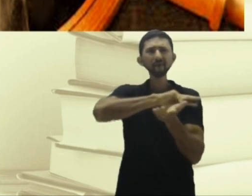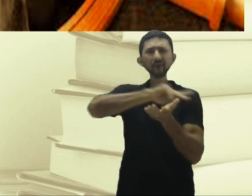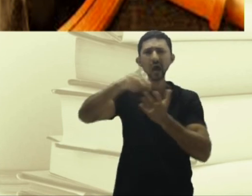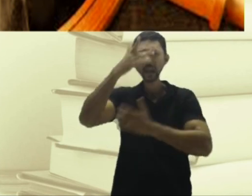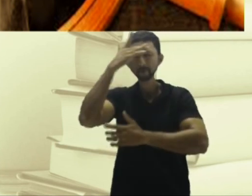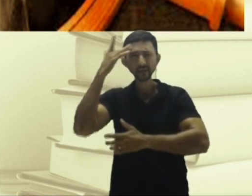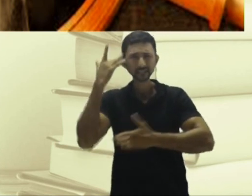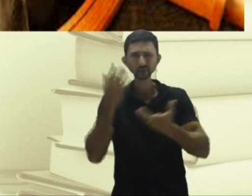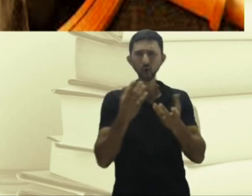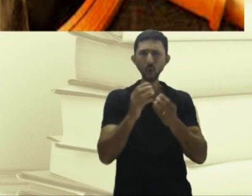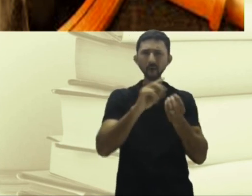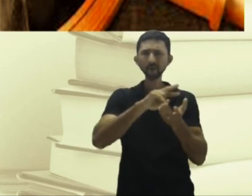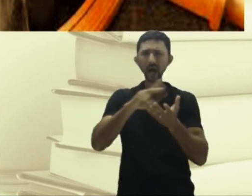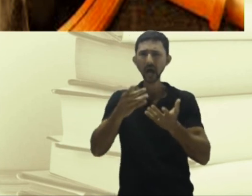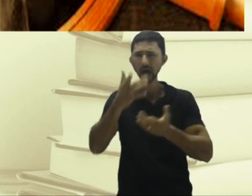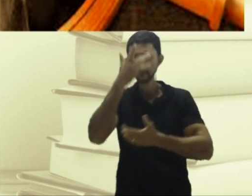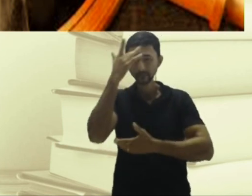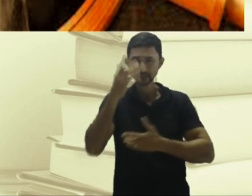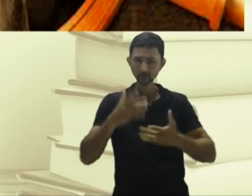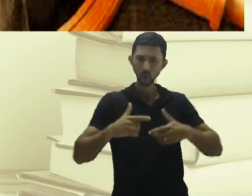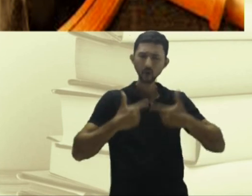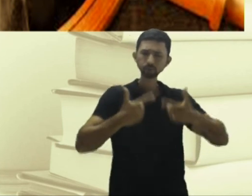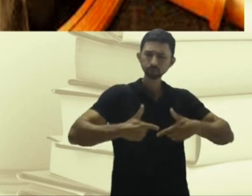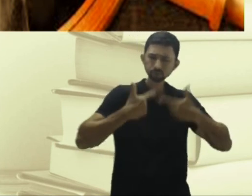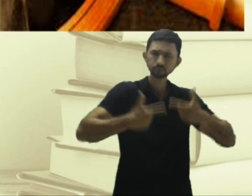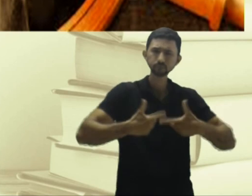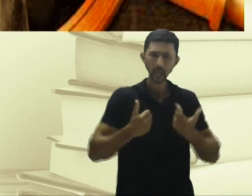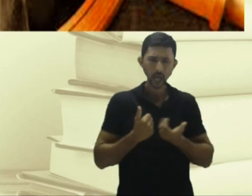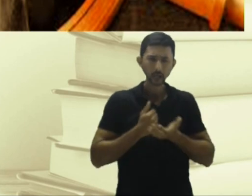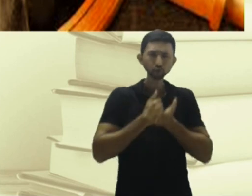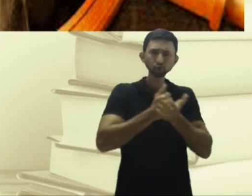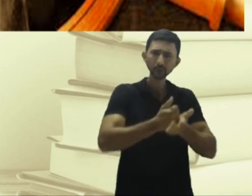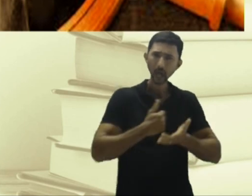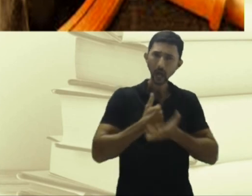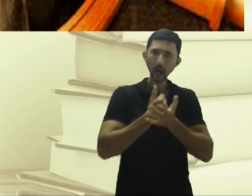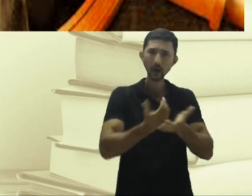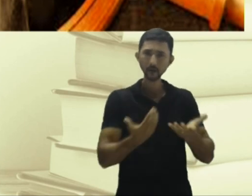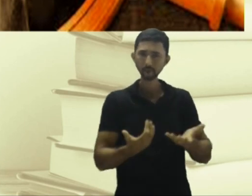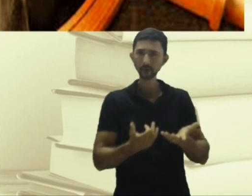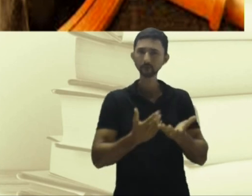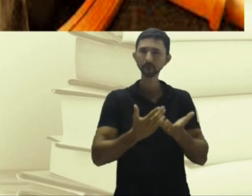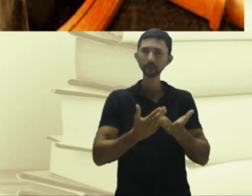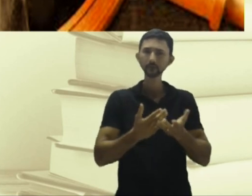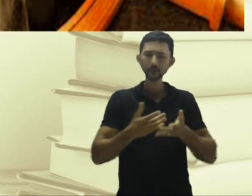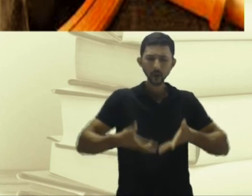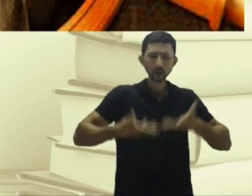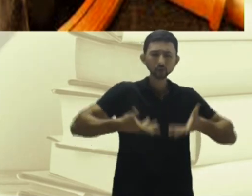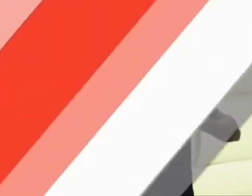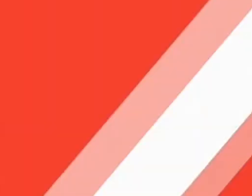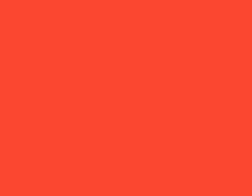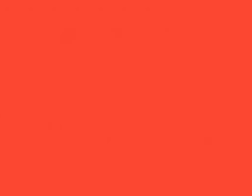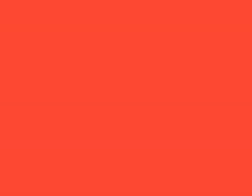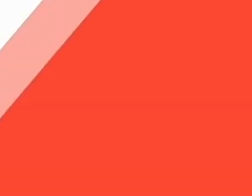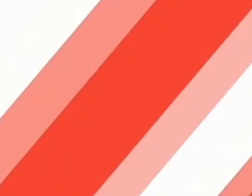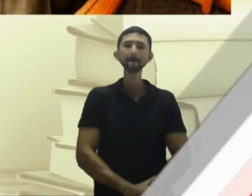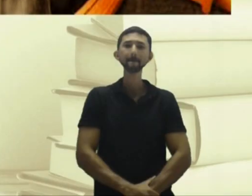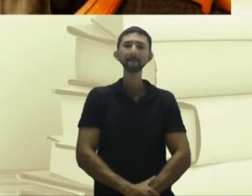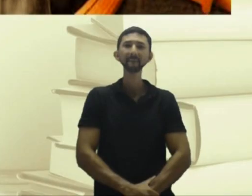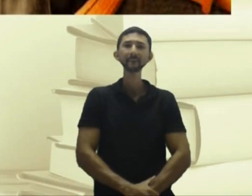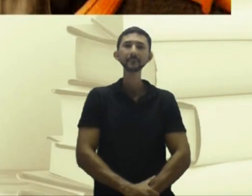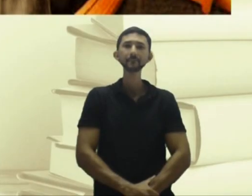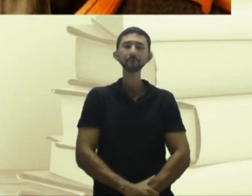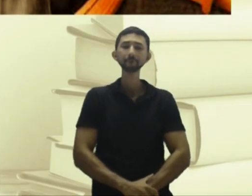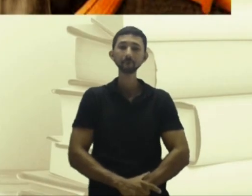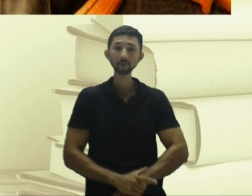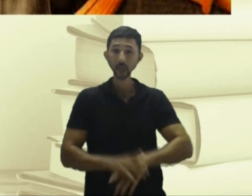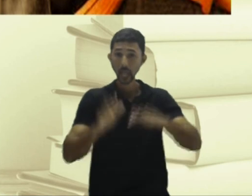abolicionistas eles incentivavam a fuga de escravos, davam abrigo a escravos e até mesmo incentivavam a formação de quilombos. O fim da